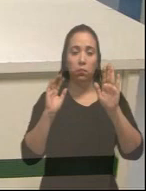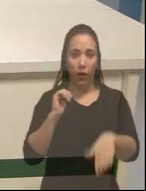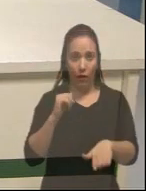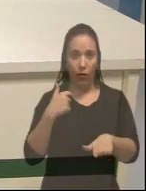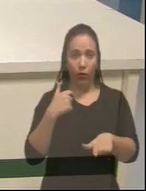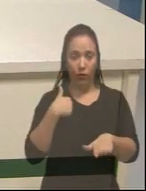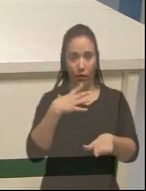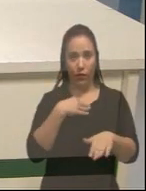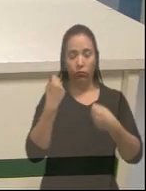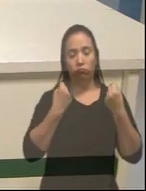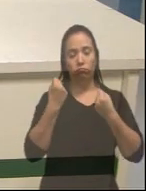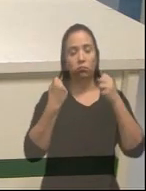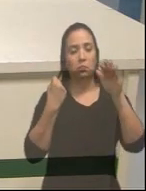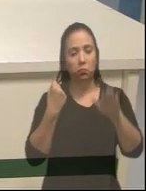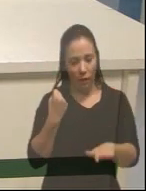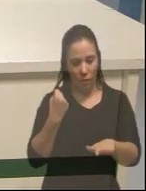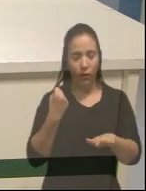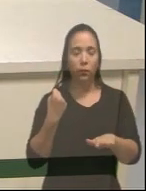filho